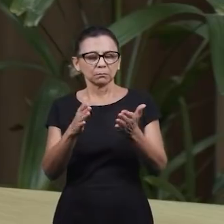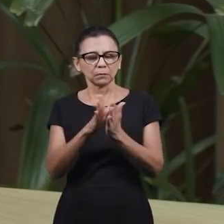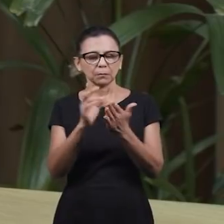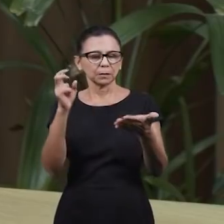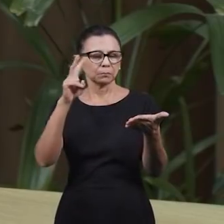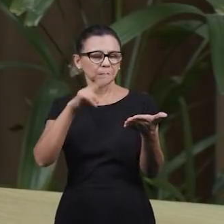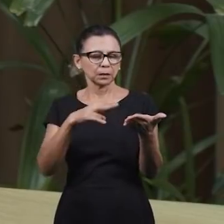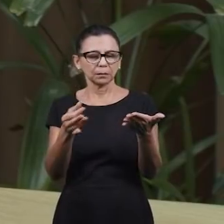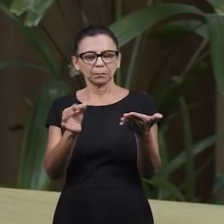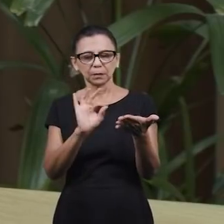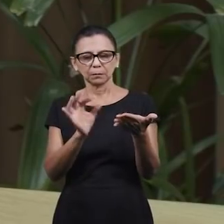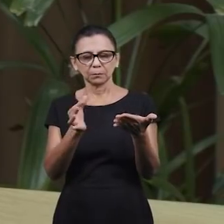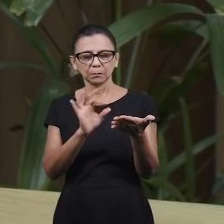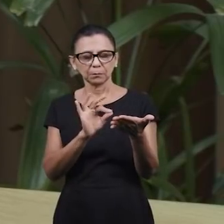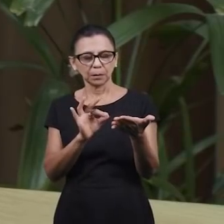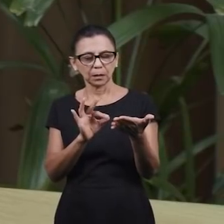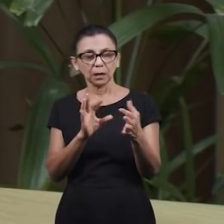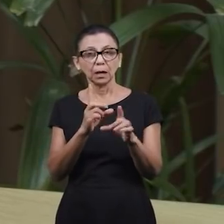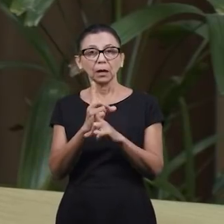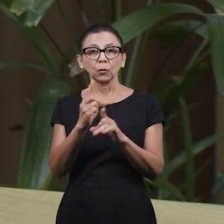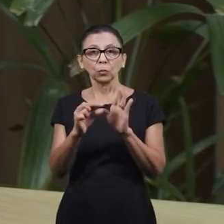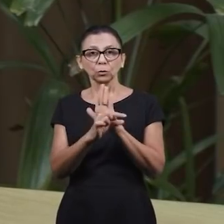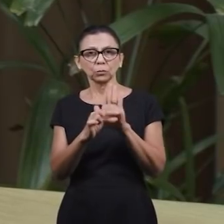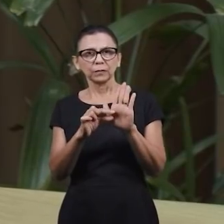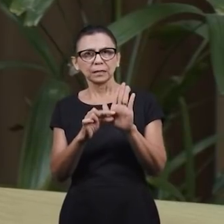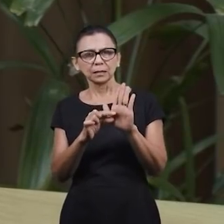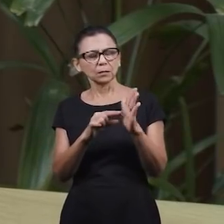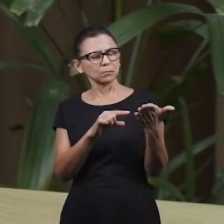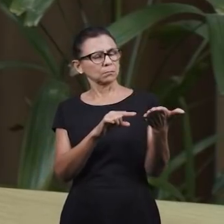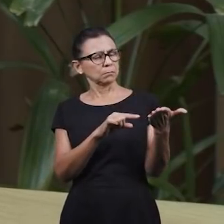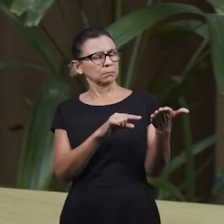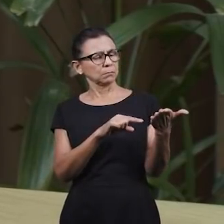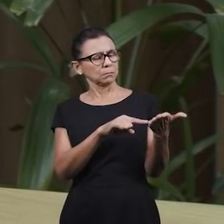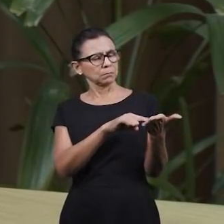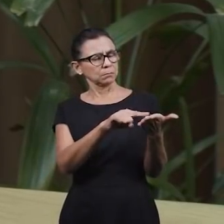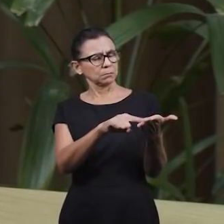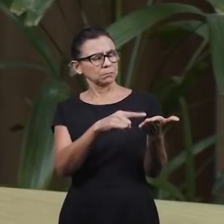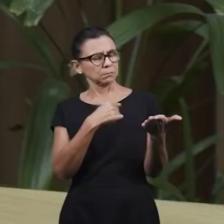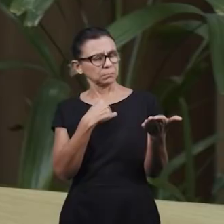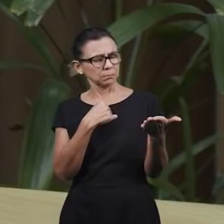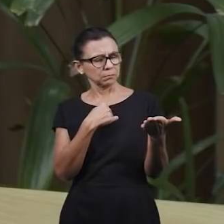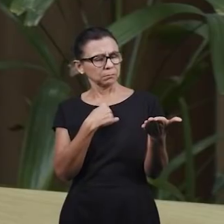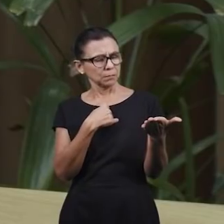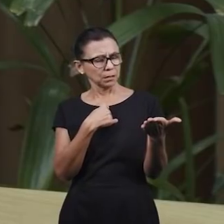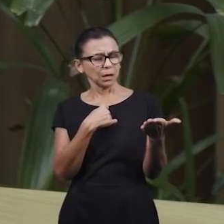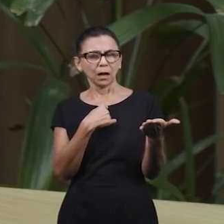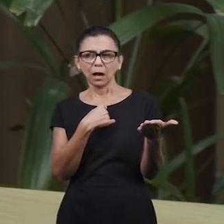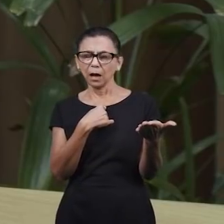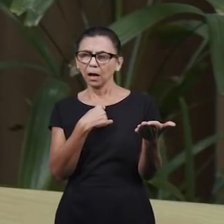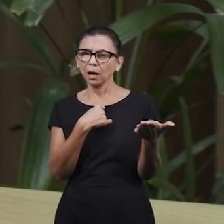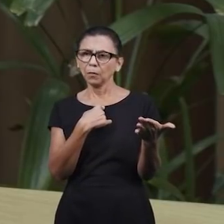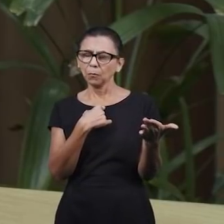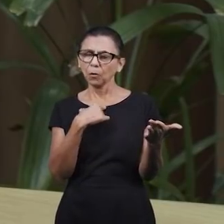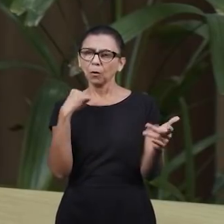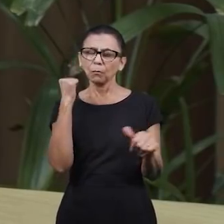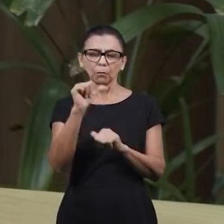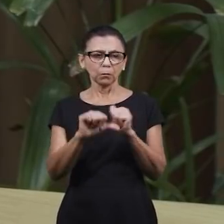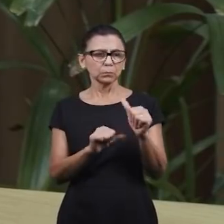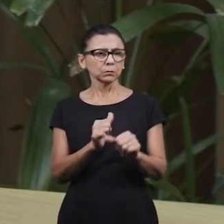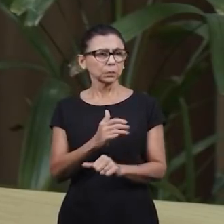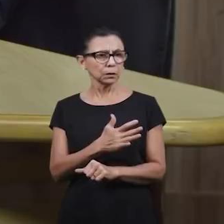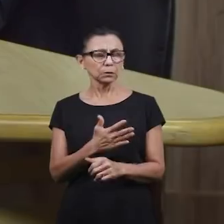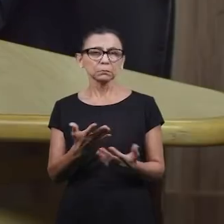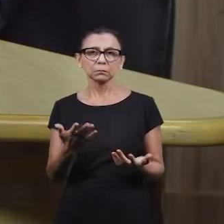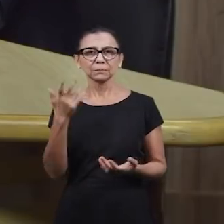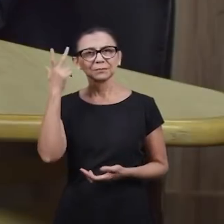versículo, né? E as pessoas, às vezes, firmadas naquele versículo, como você disse, elas podem mudar até uma vida mesmo,